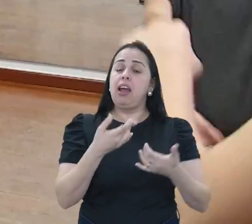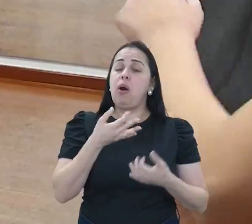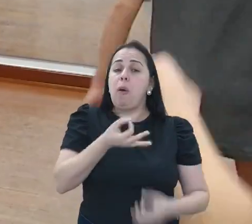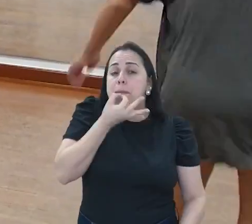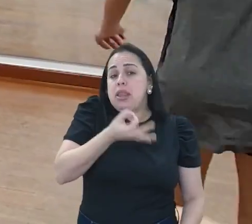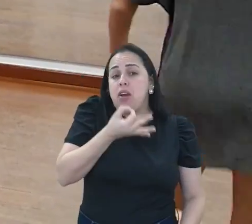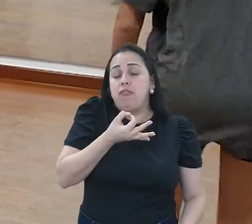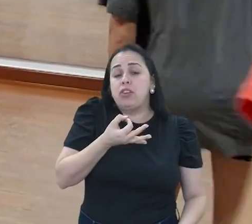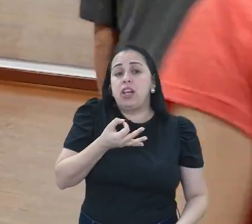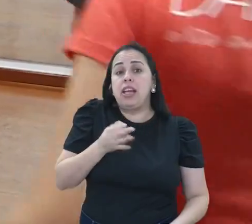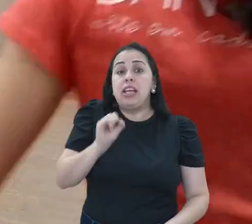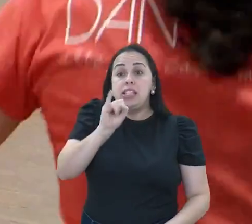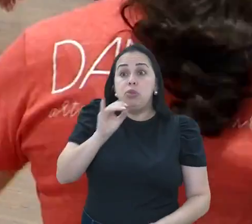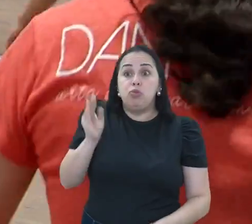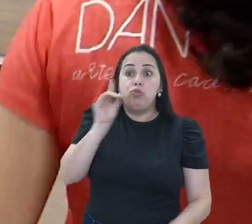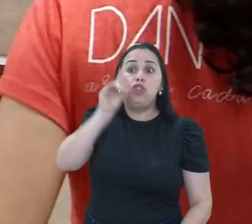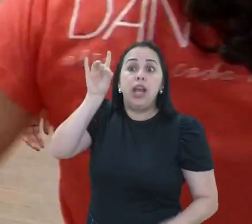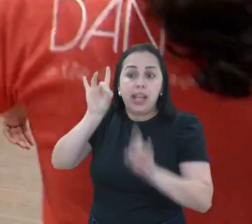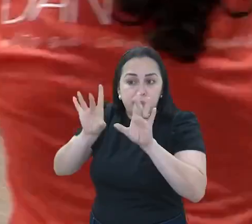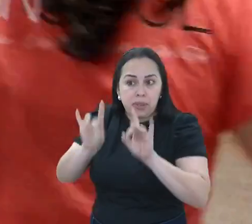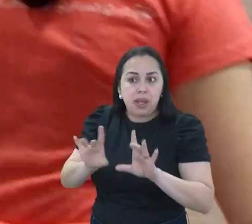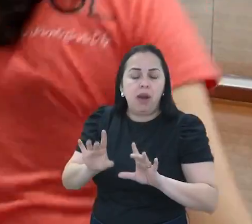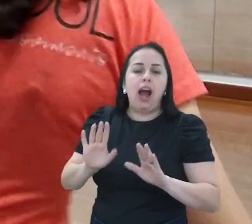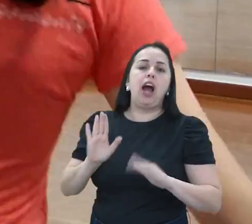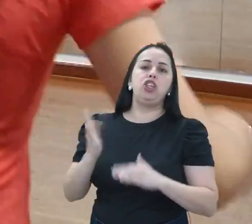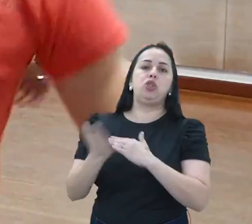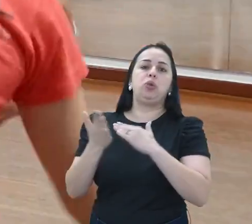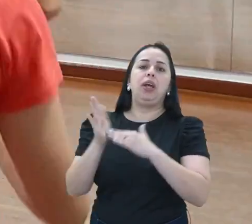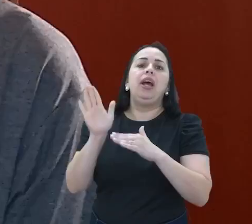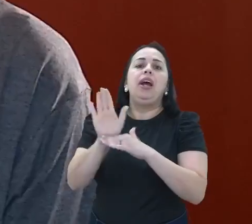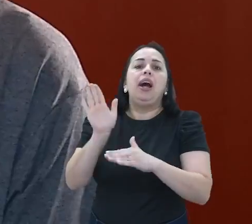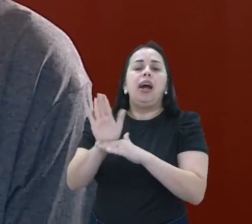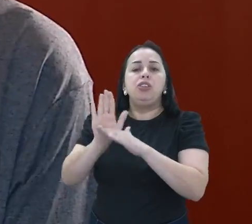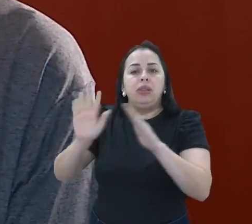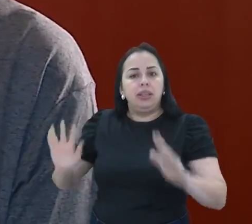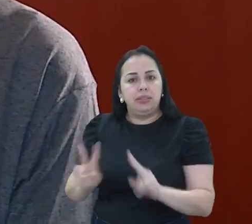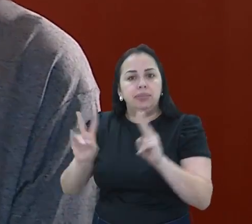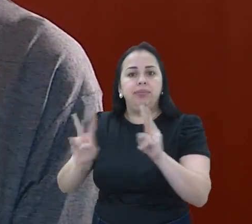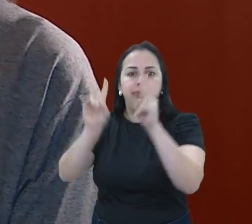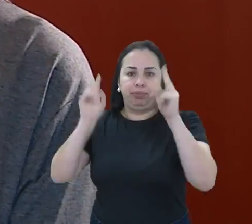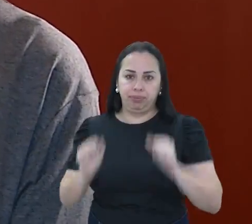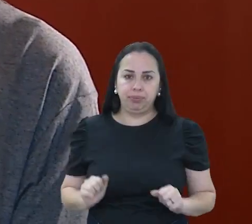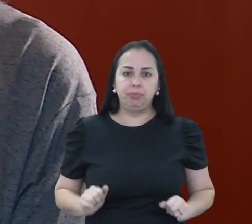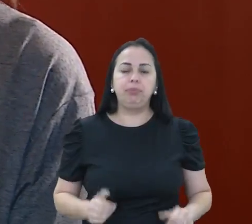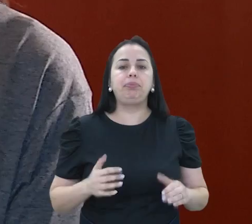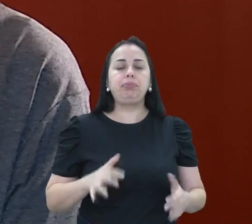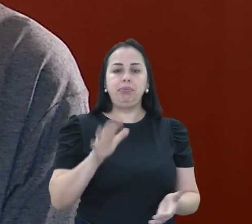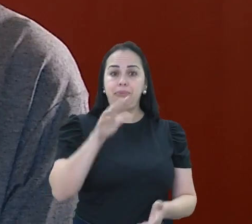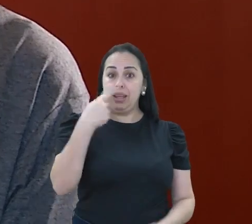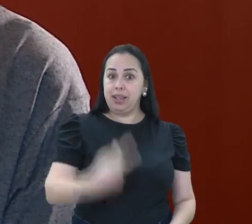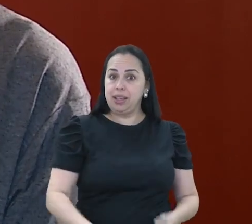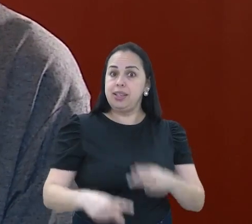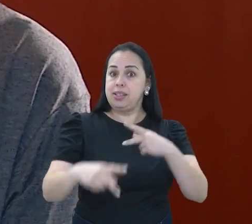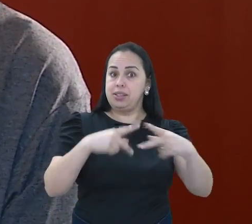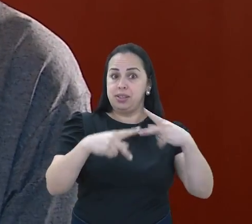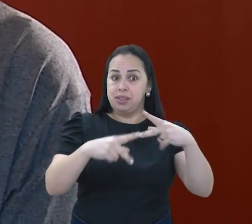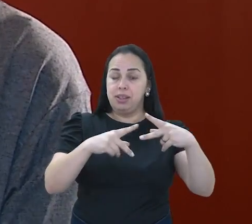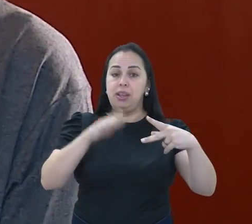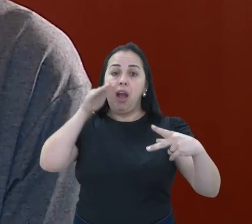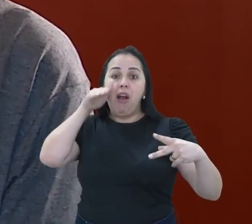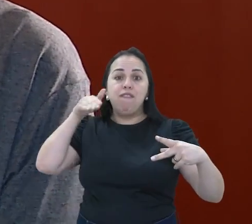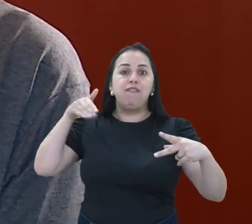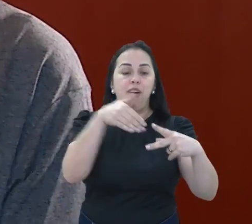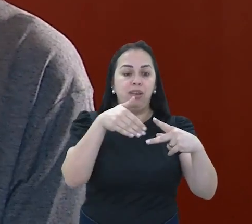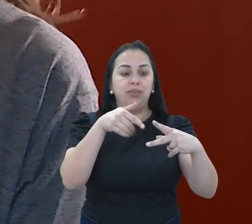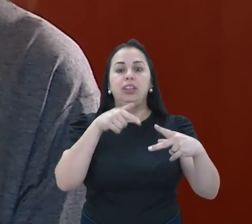especial cria um ambiente fértil para a expansão da cultura e da arte. São José é um polo da dança assim, nacional, uma das cidades